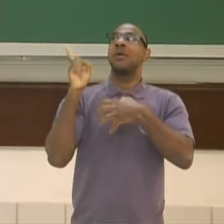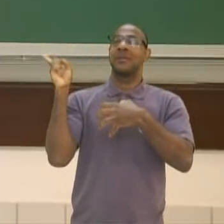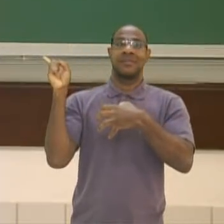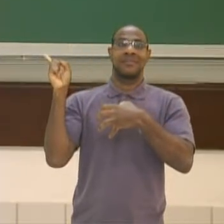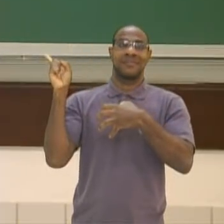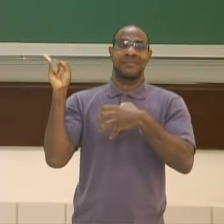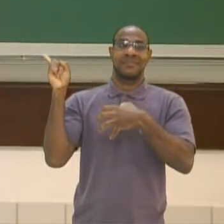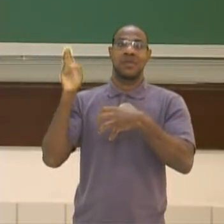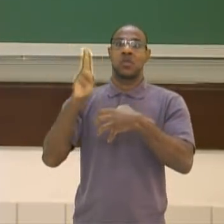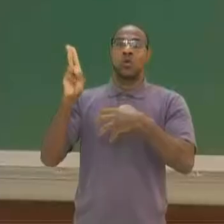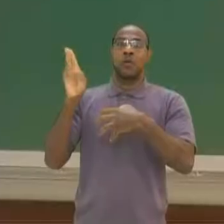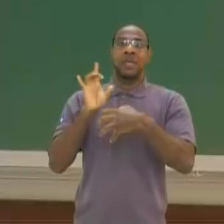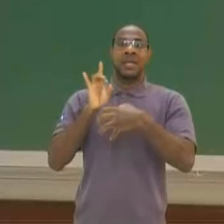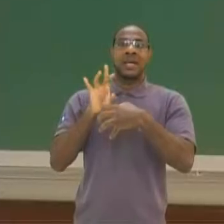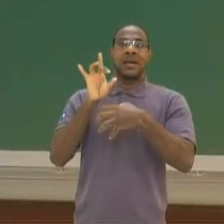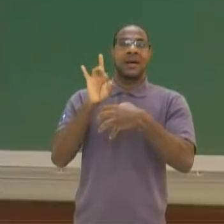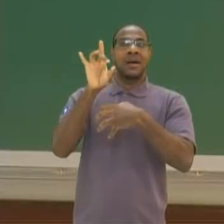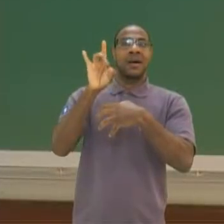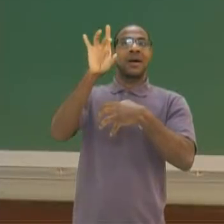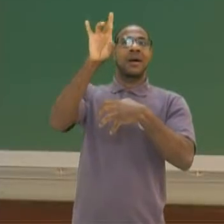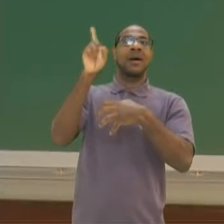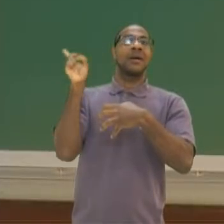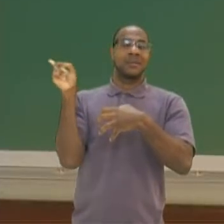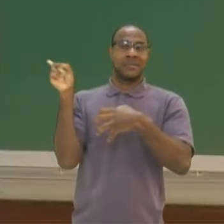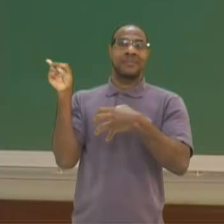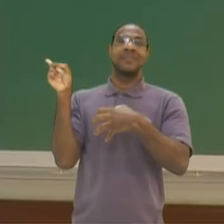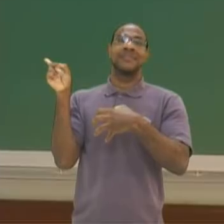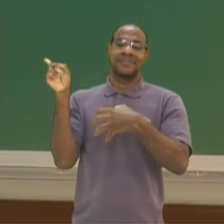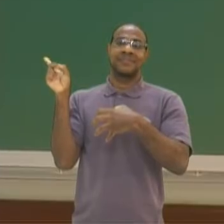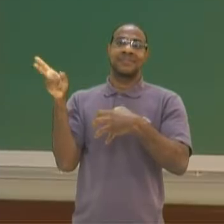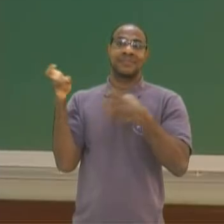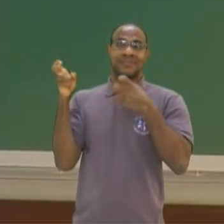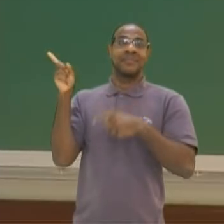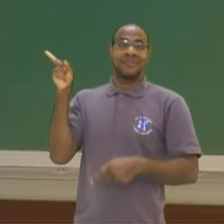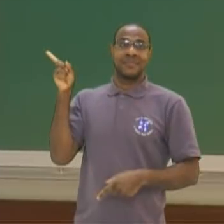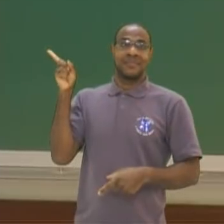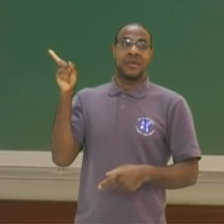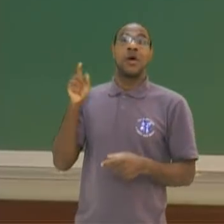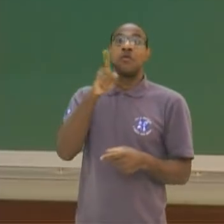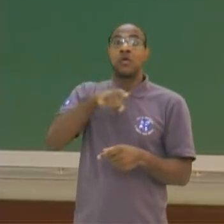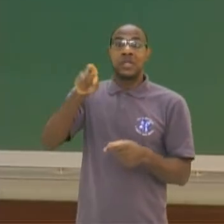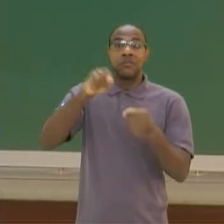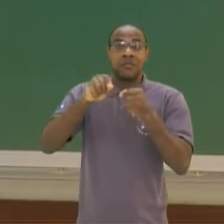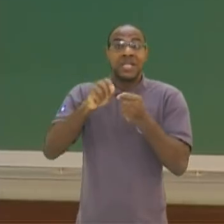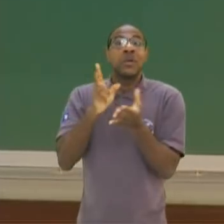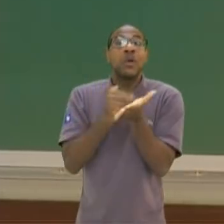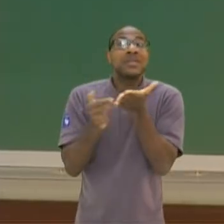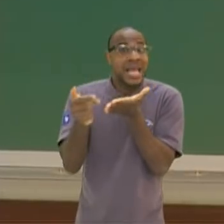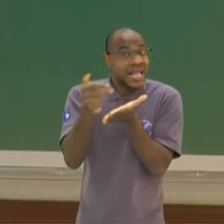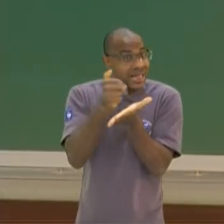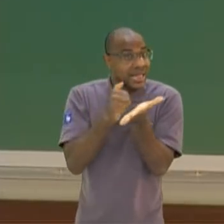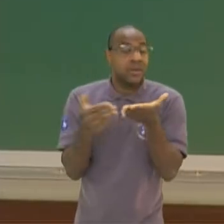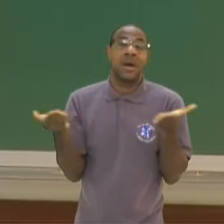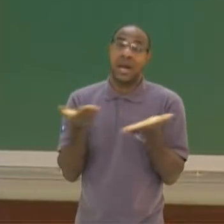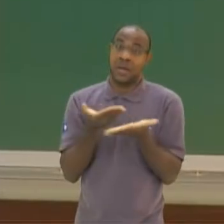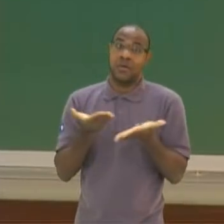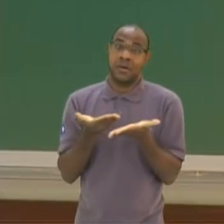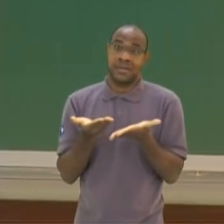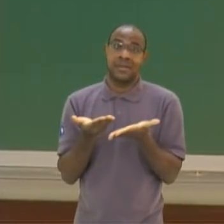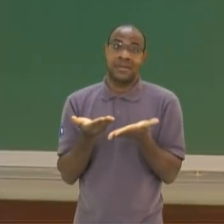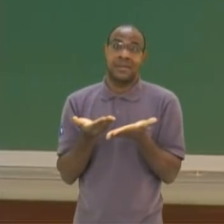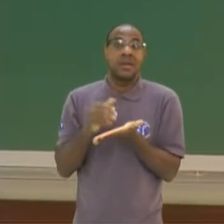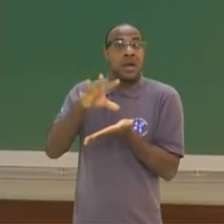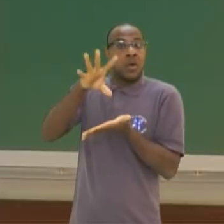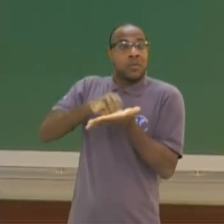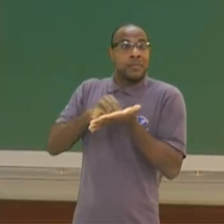vocês. E vocês vão pôr a mão na massa. De novo, vocês vão fazer um desenho. Olha quanta coisa legal vocês vão ter no caderno de vocês